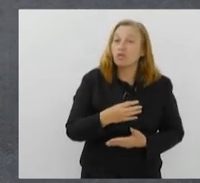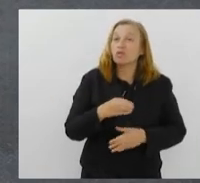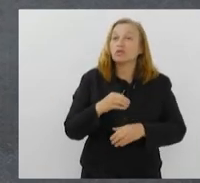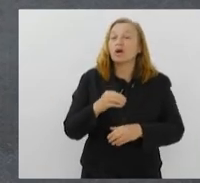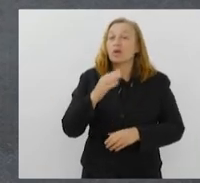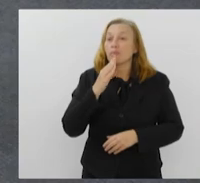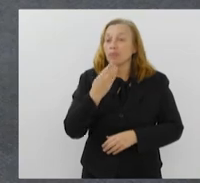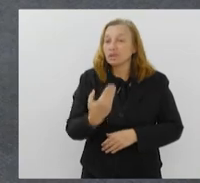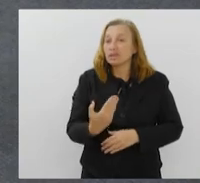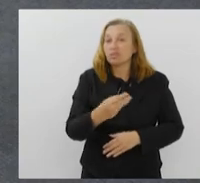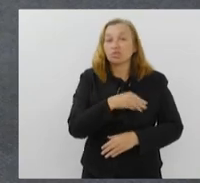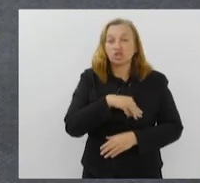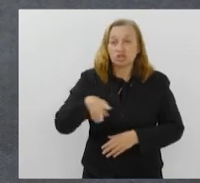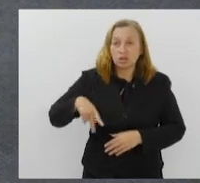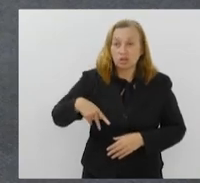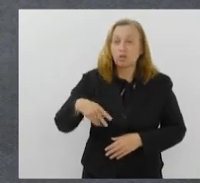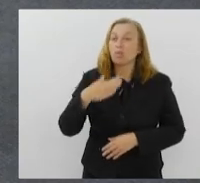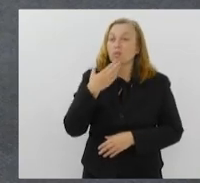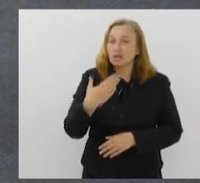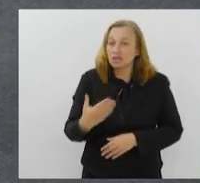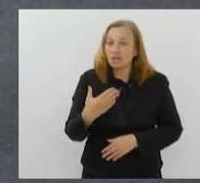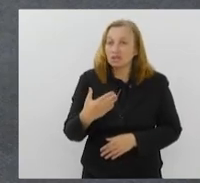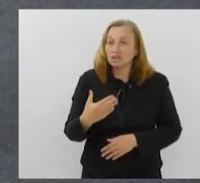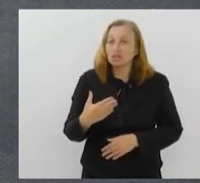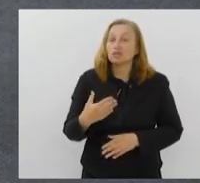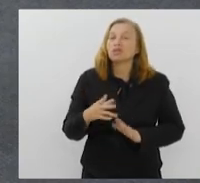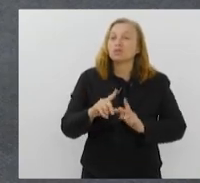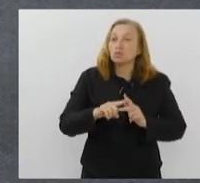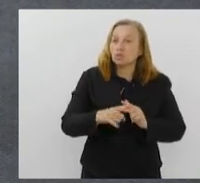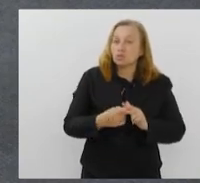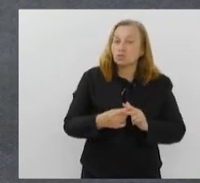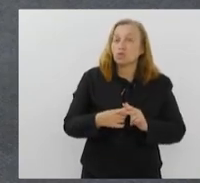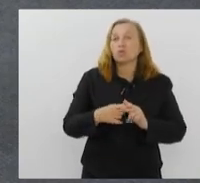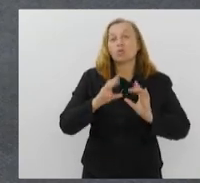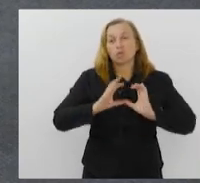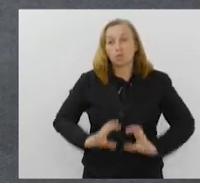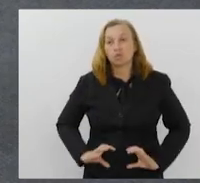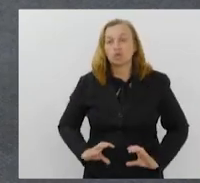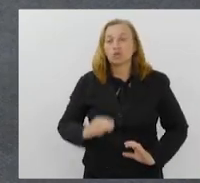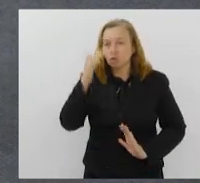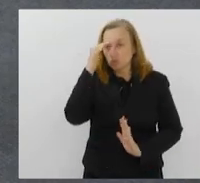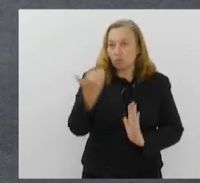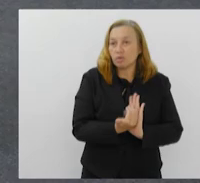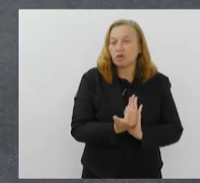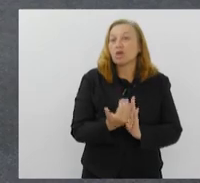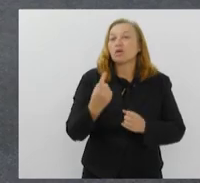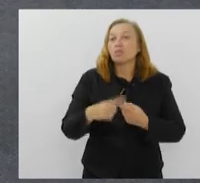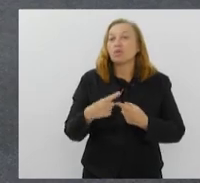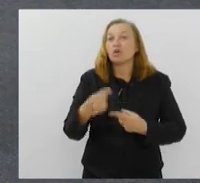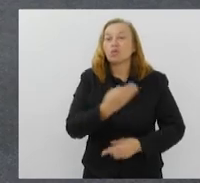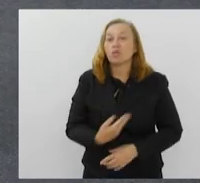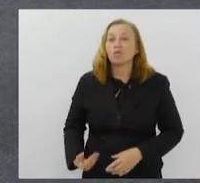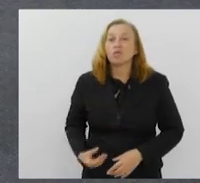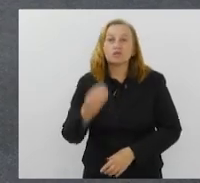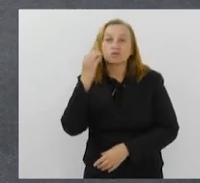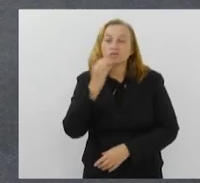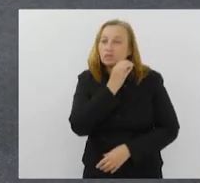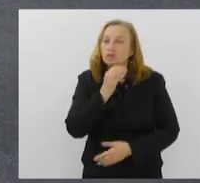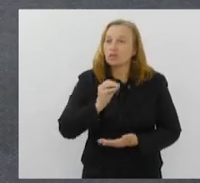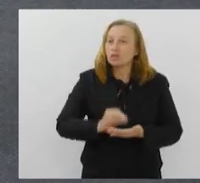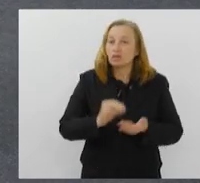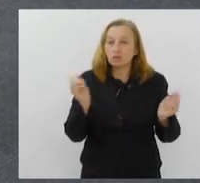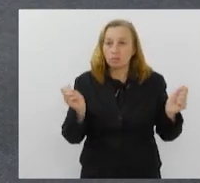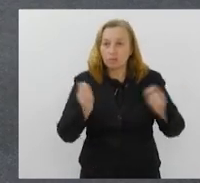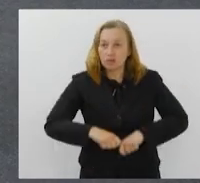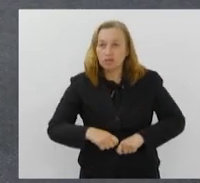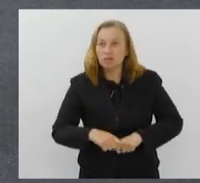notificação ao Ministério Público solicitando que o termo de ajuste de conduta seja cumprido, porque o governo Cláudio Castro, além de competente,